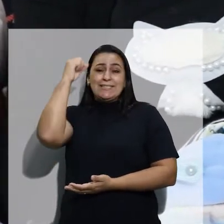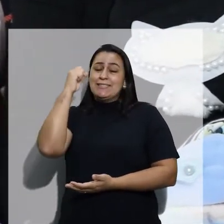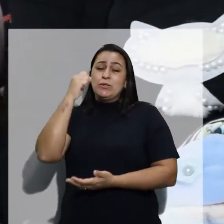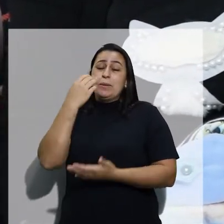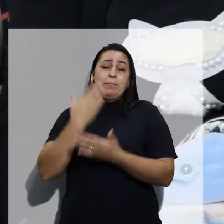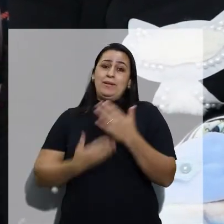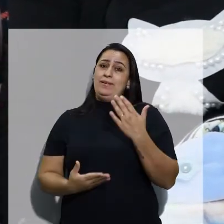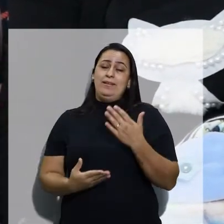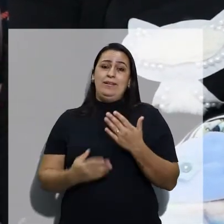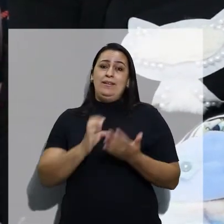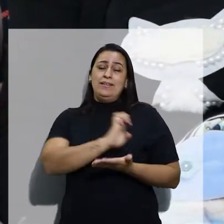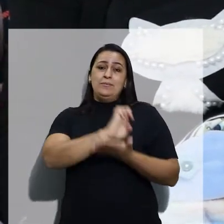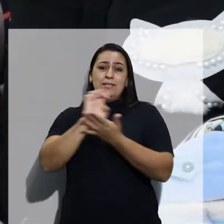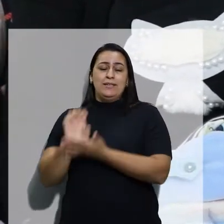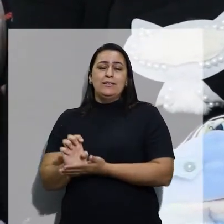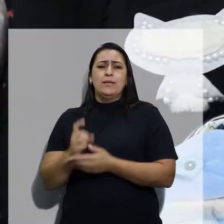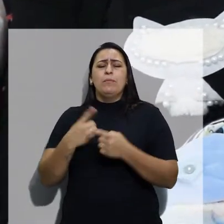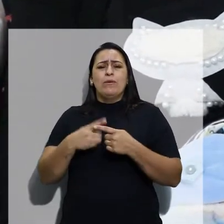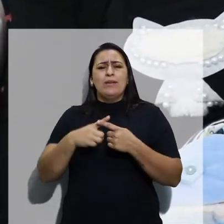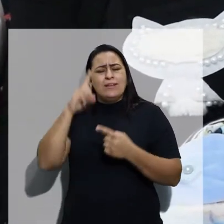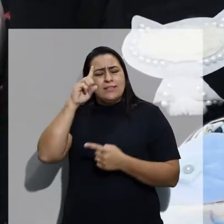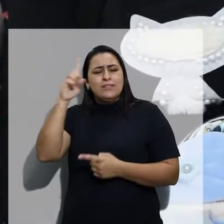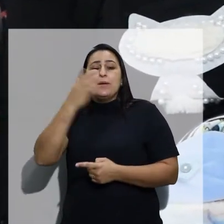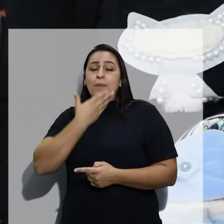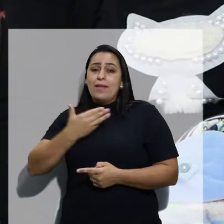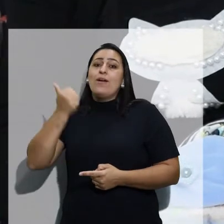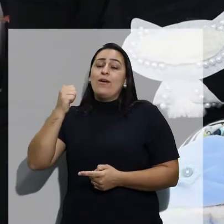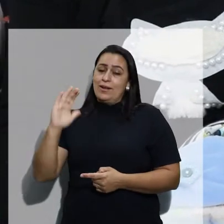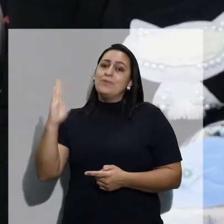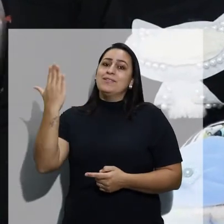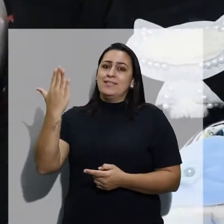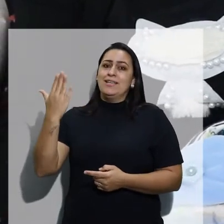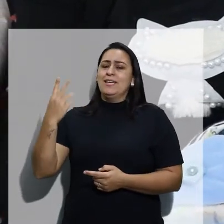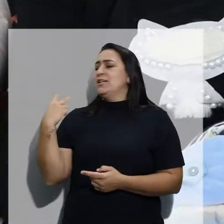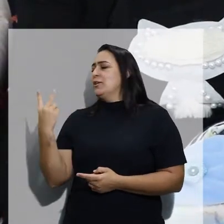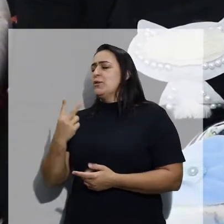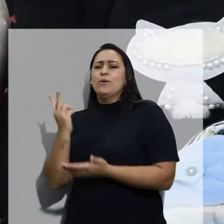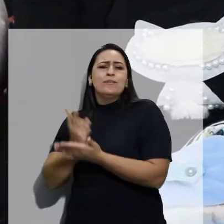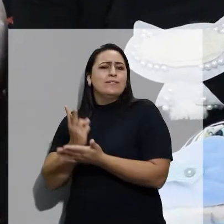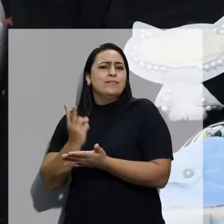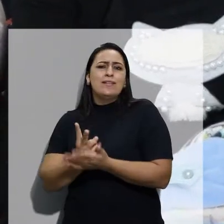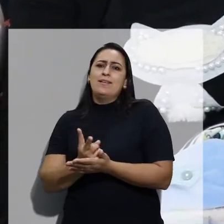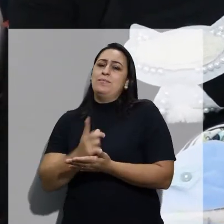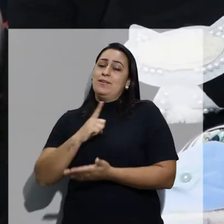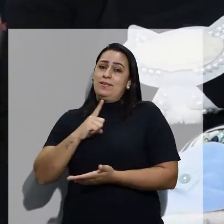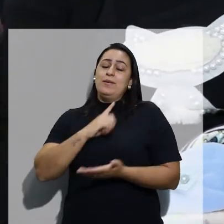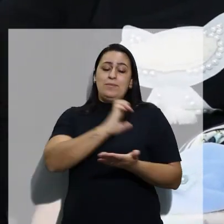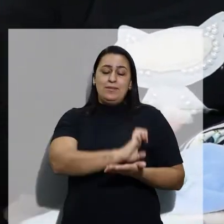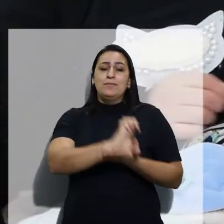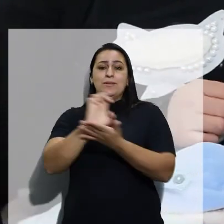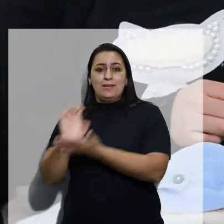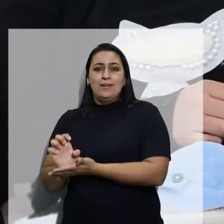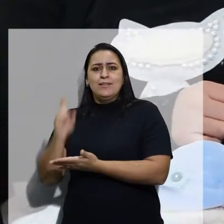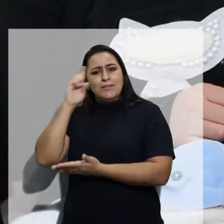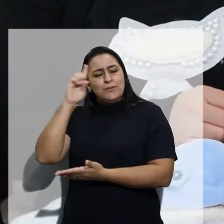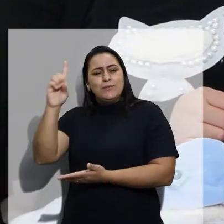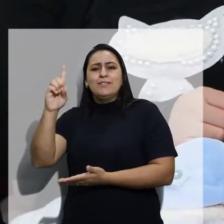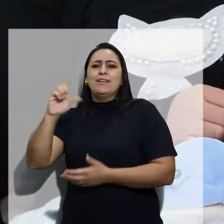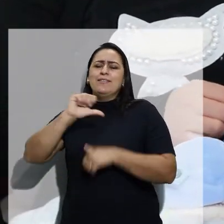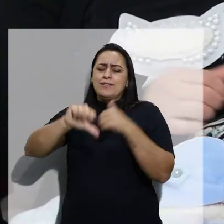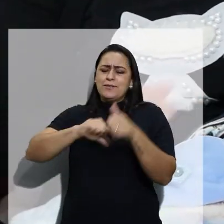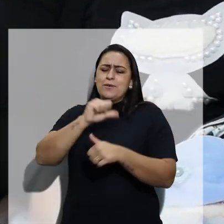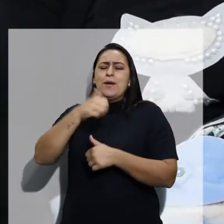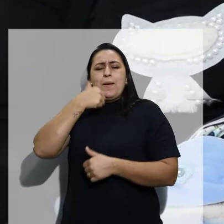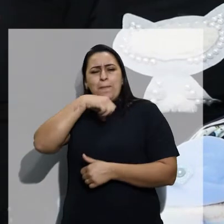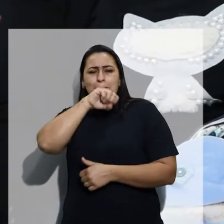dias melhores sempre virão. A gente sempre teve a esperança que esse dia pra nós ia chegar. Esse dia de nós sermos pais,